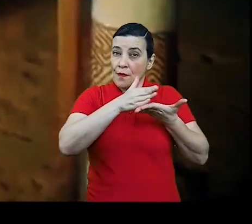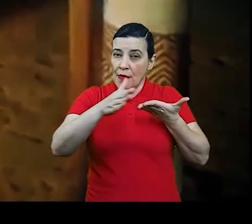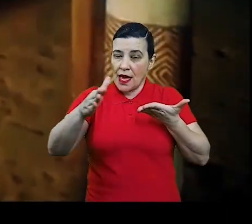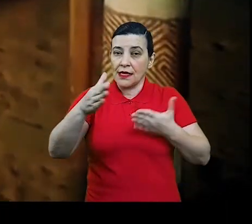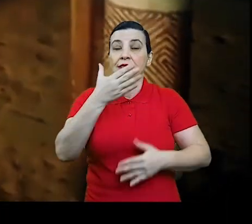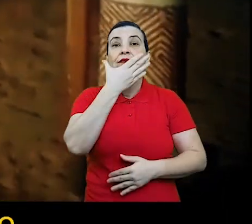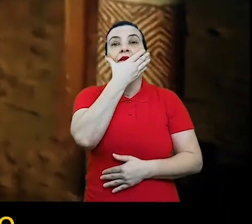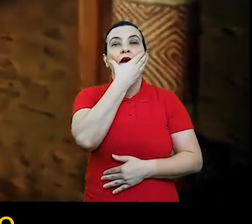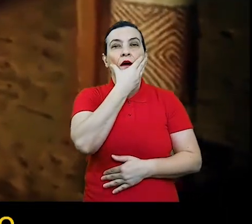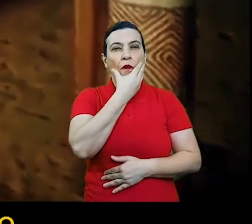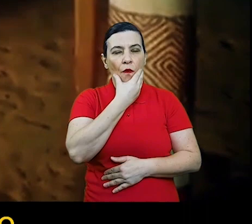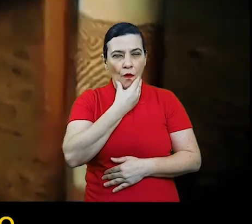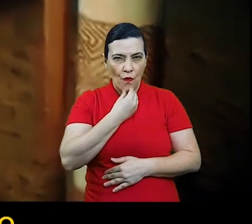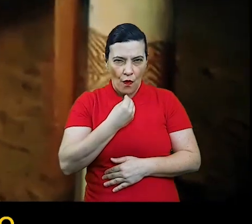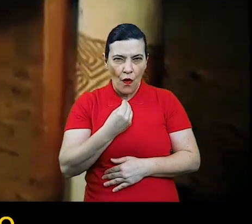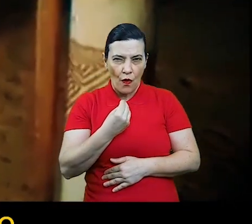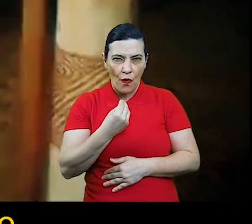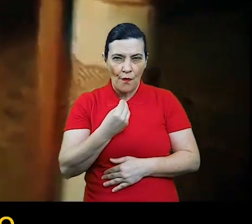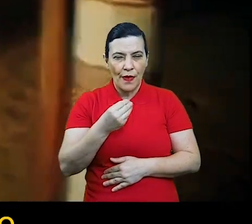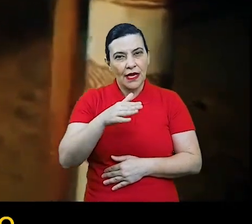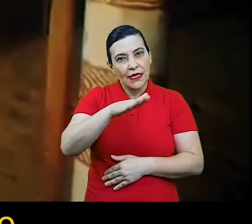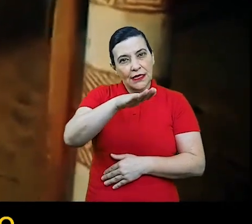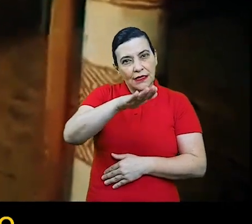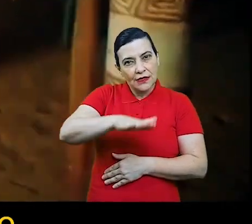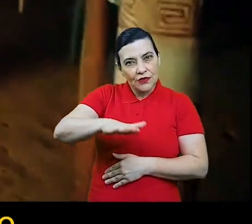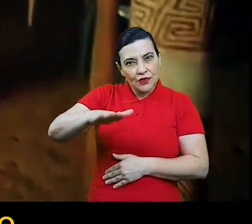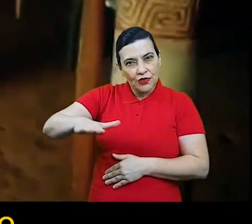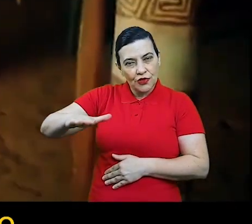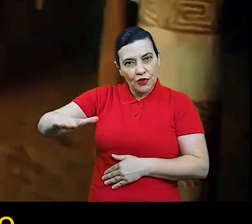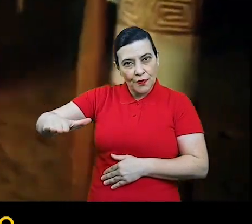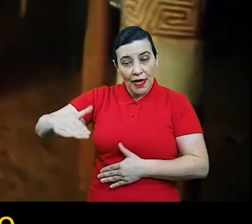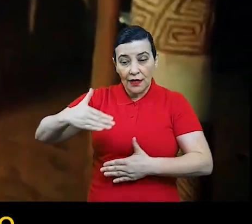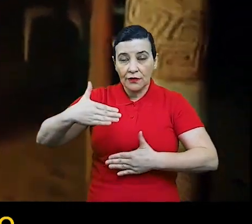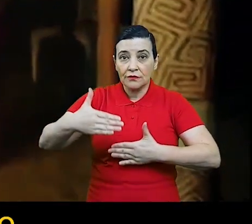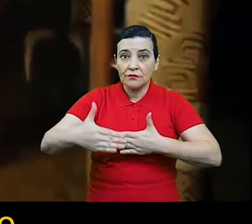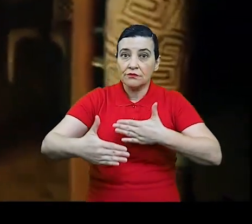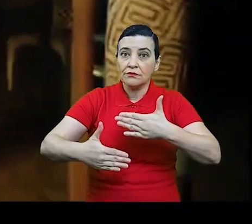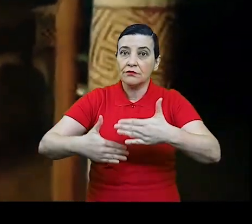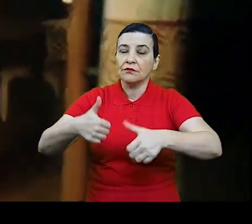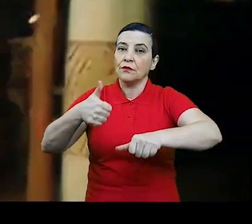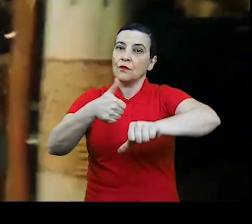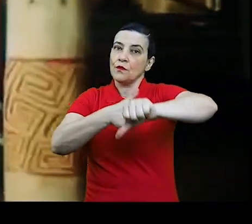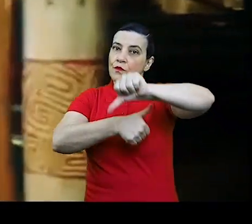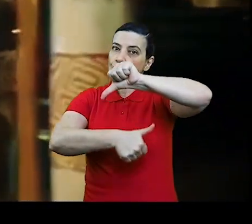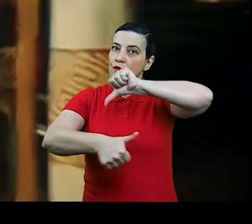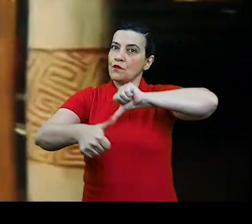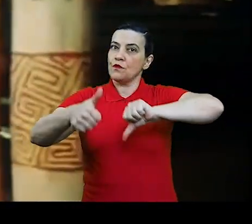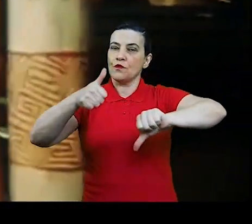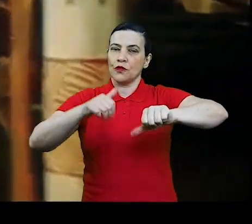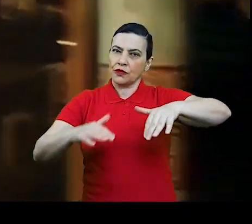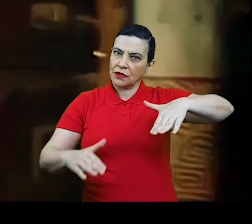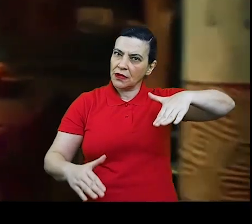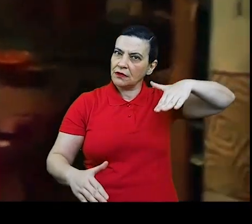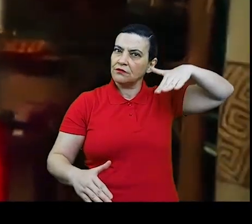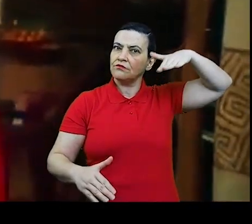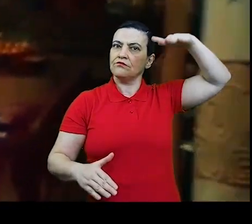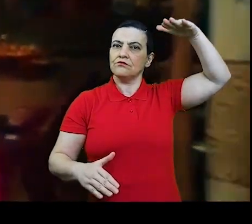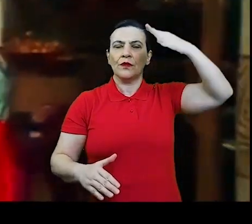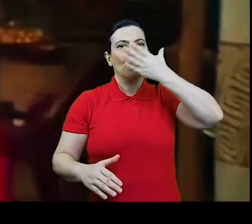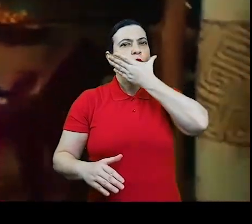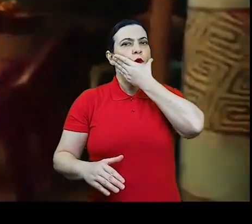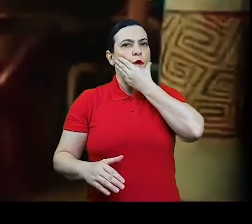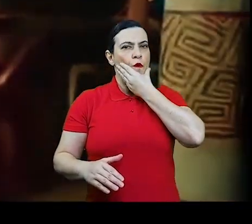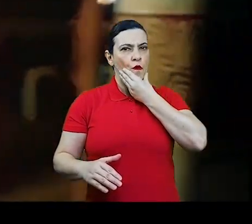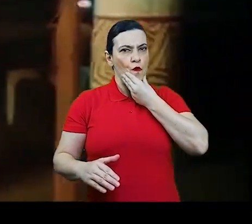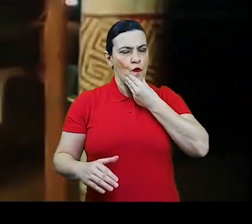dos homens, que é a passagem, no caso, do homem, do menino, né, da sua adolescência para virar